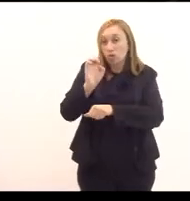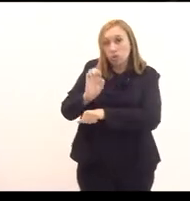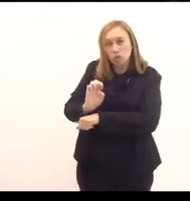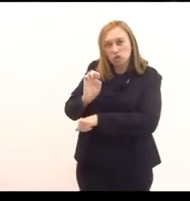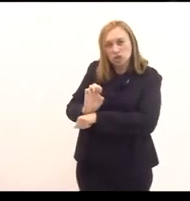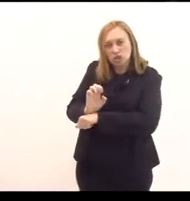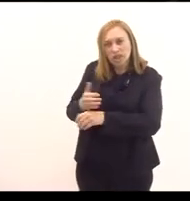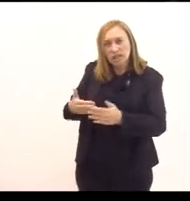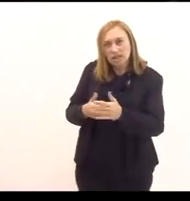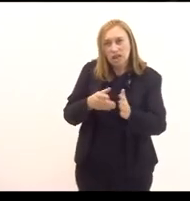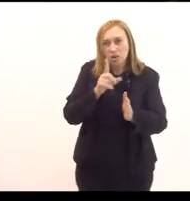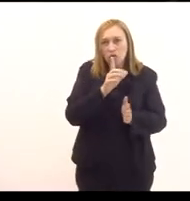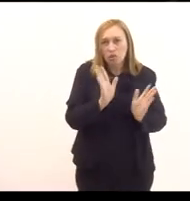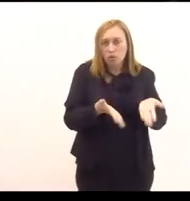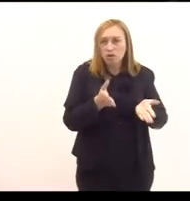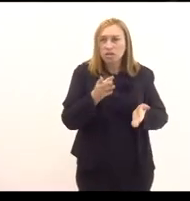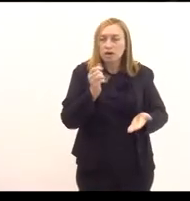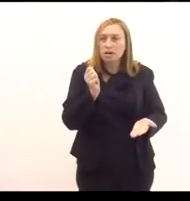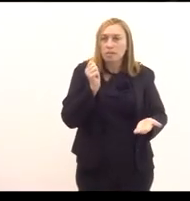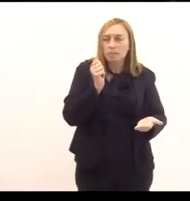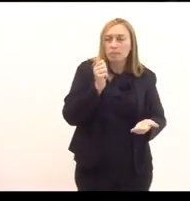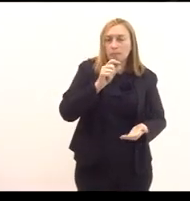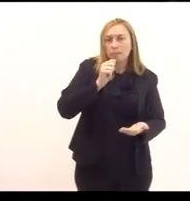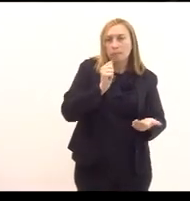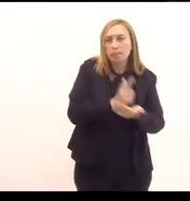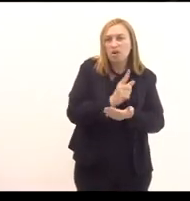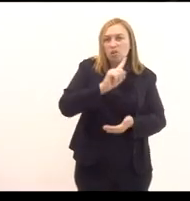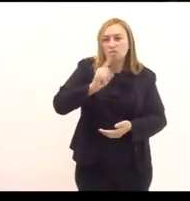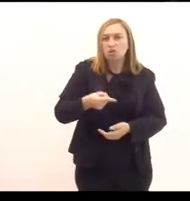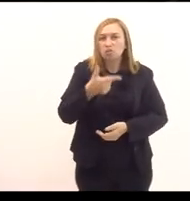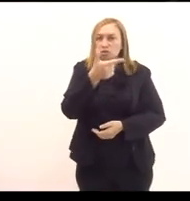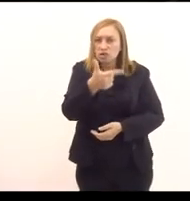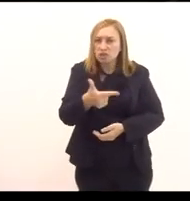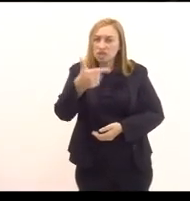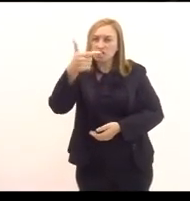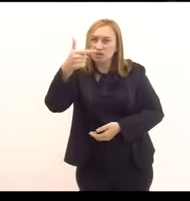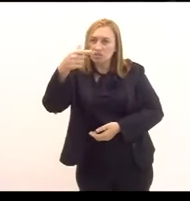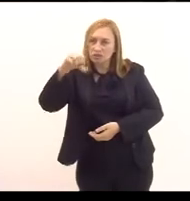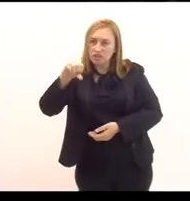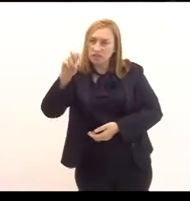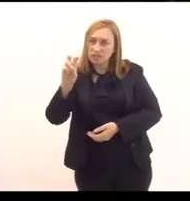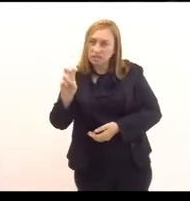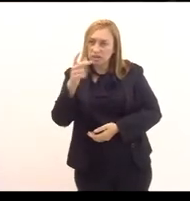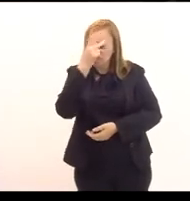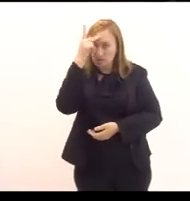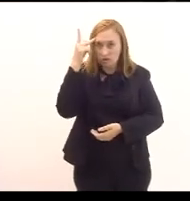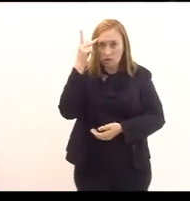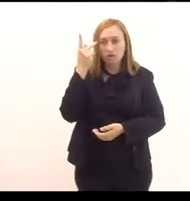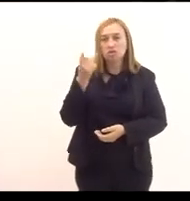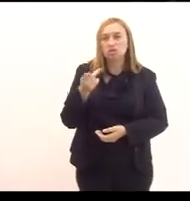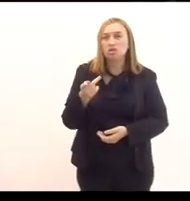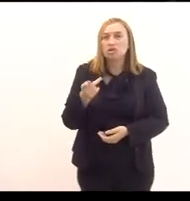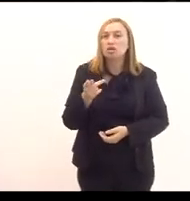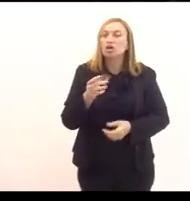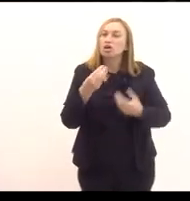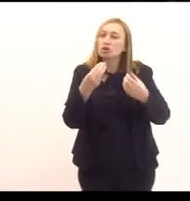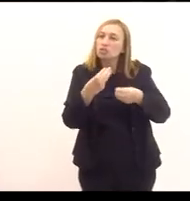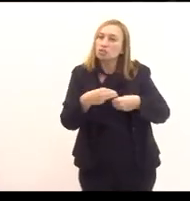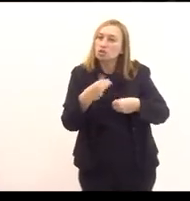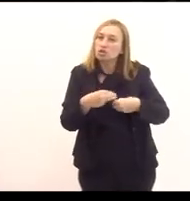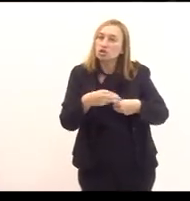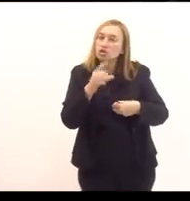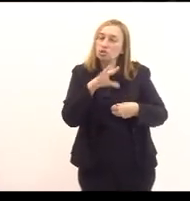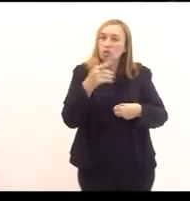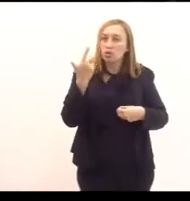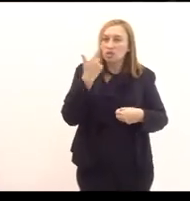até a data de hoje pagou 1295 beneficiados e o município a